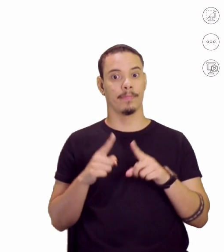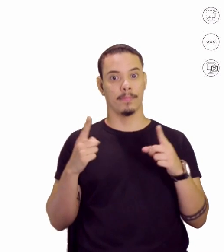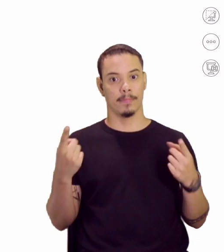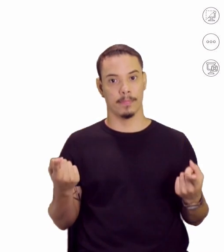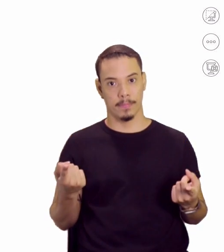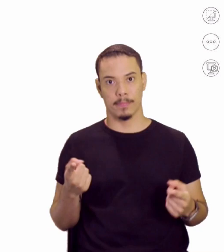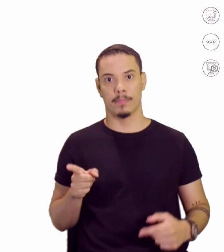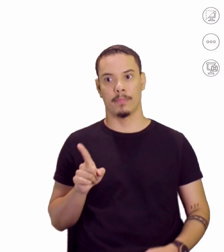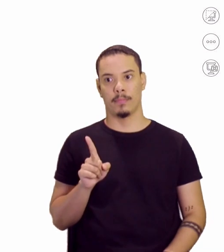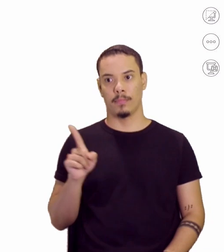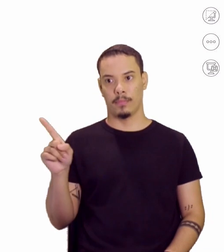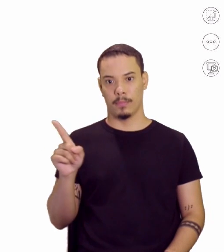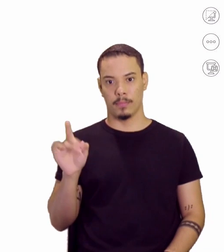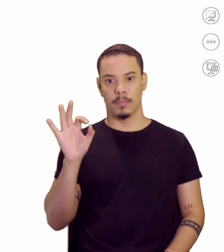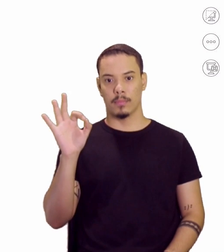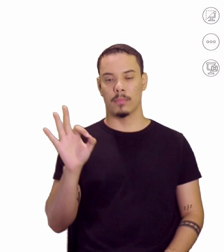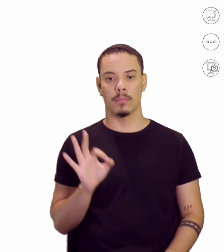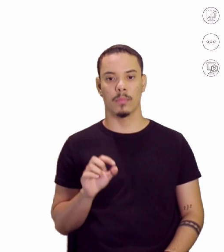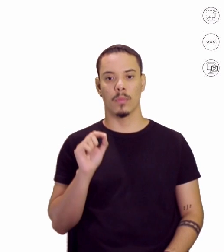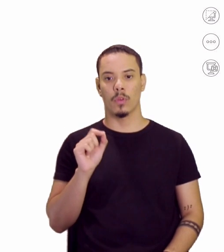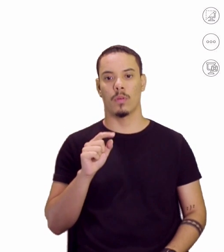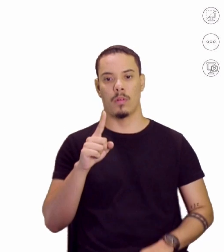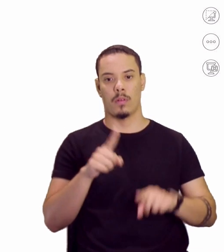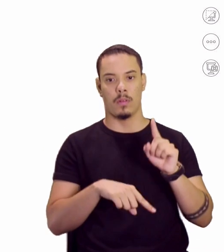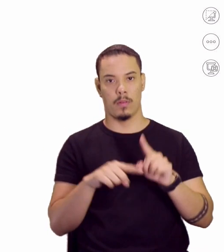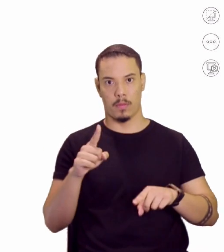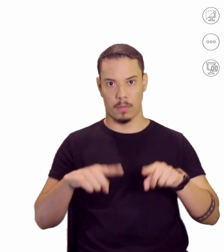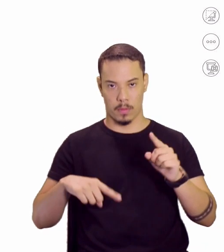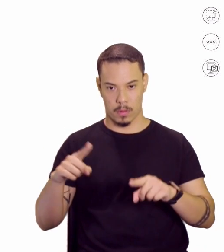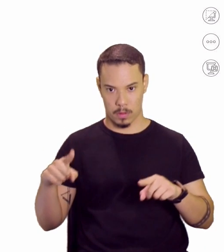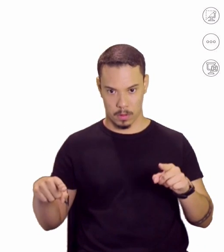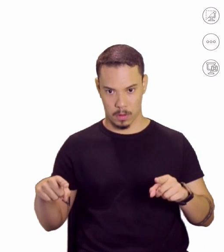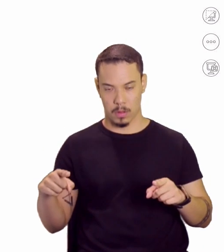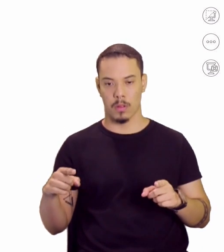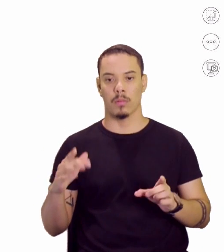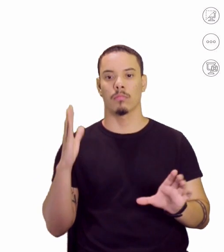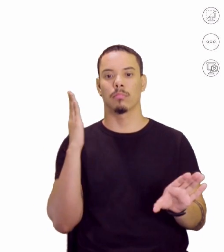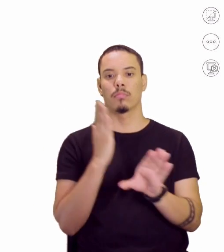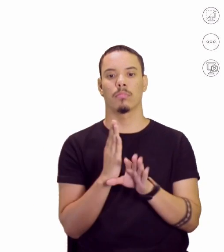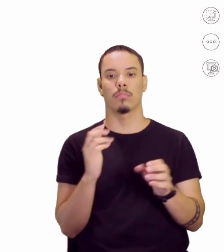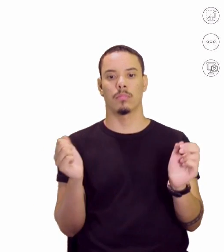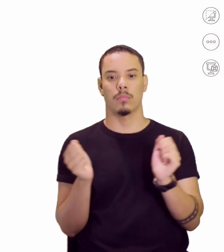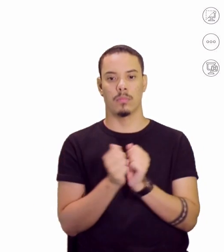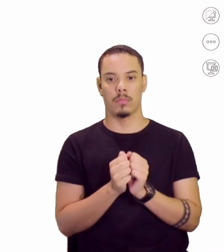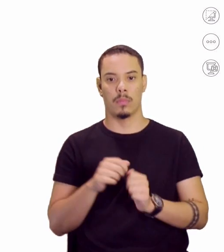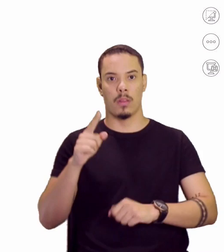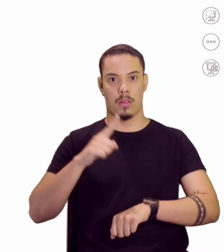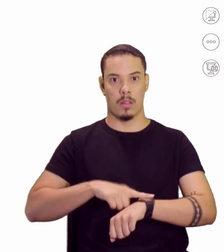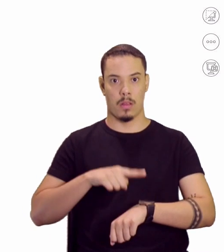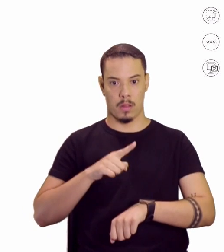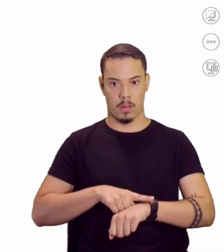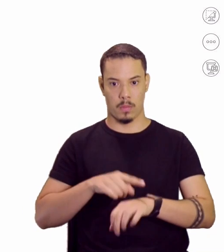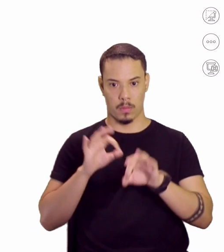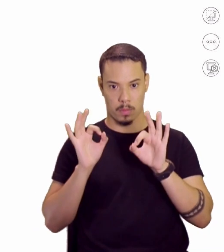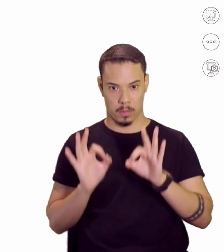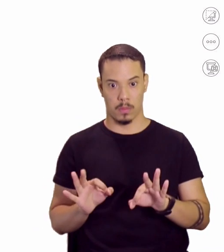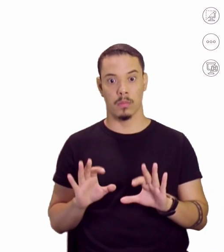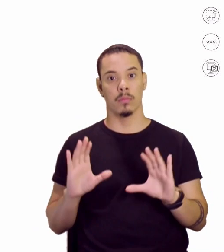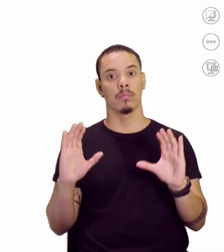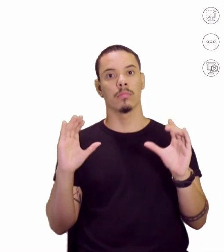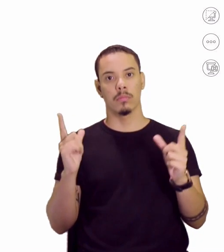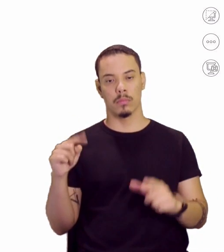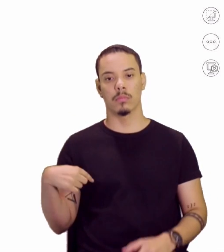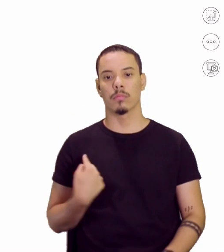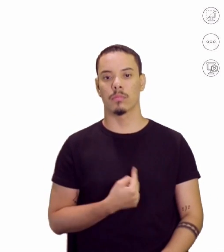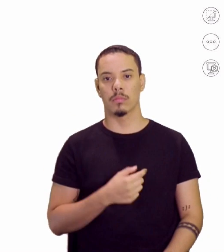essa taxa é justamente a variação de velocidade pela variação de tempo, certo? Logo, nós